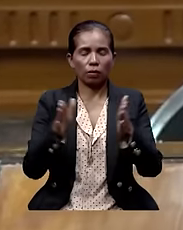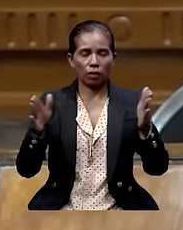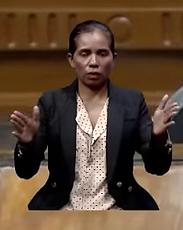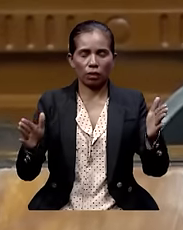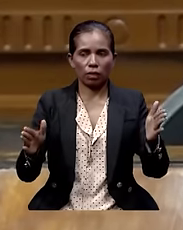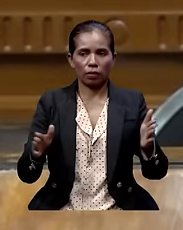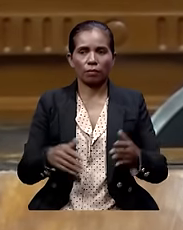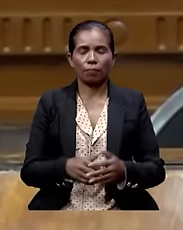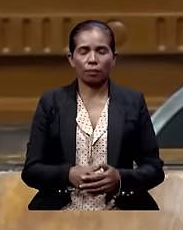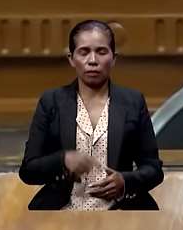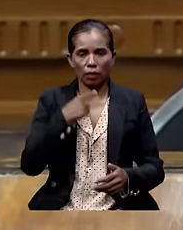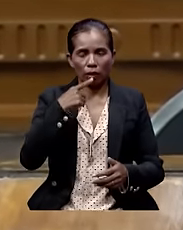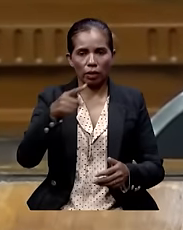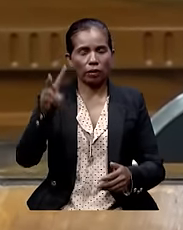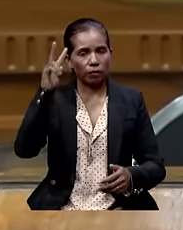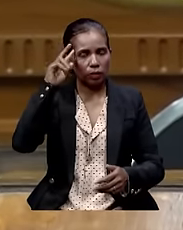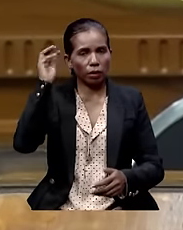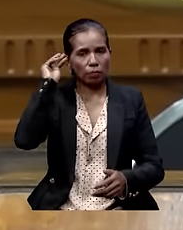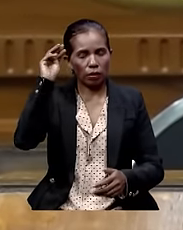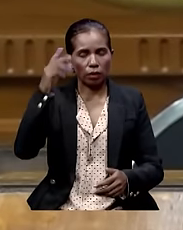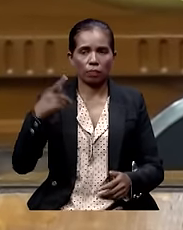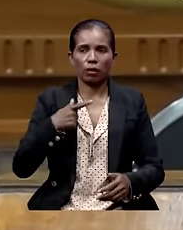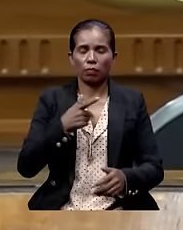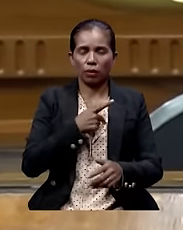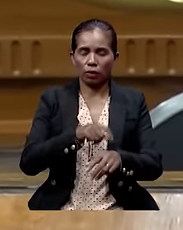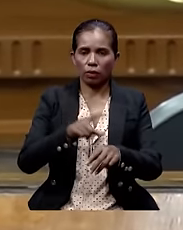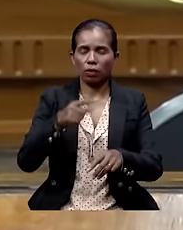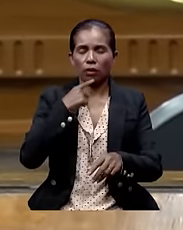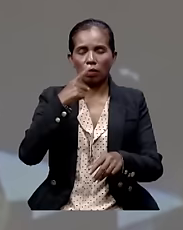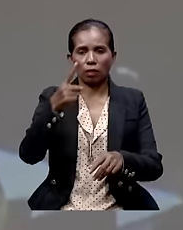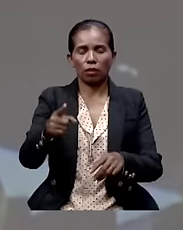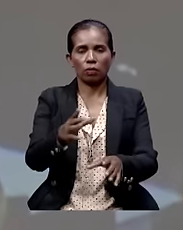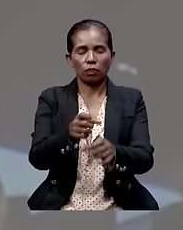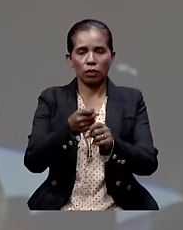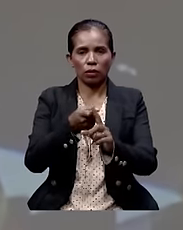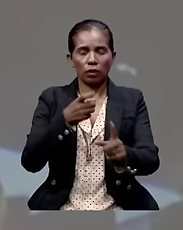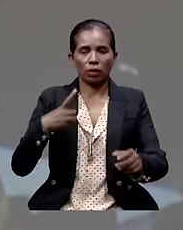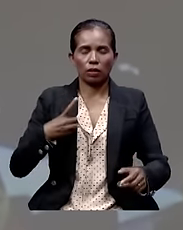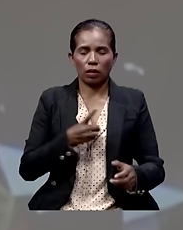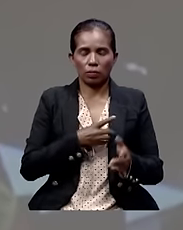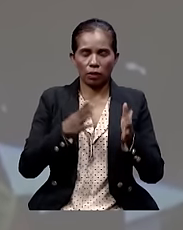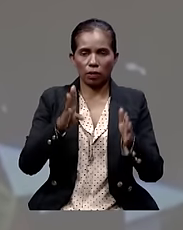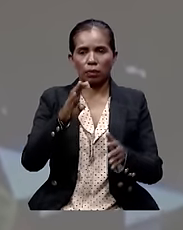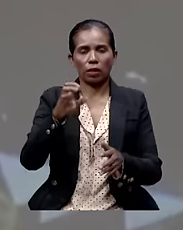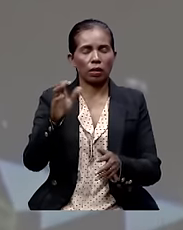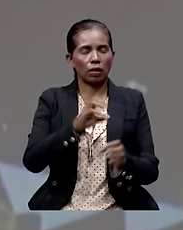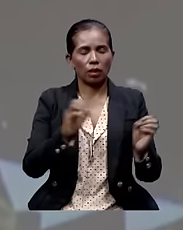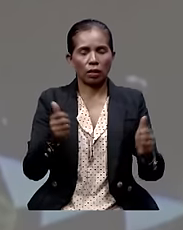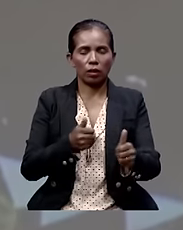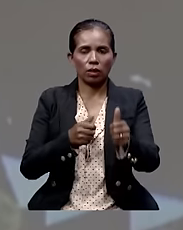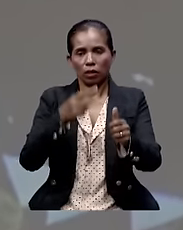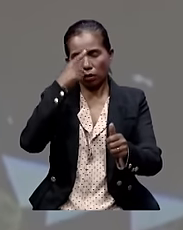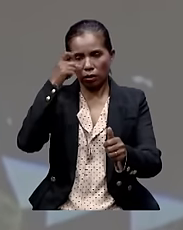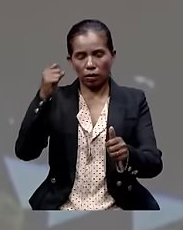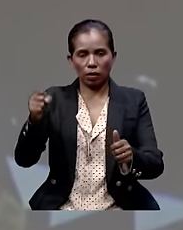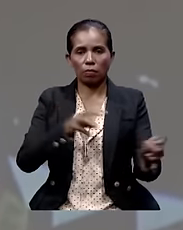grave. A tamba questão né vice-ministro assunto parlamentar Hateten, questão né befuti russi deputado Bianco, lá a base fundamental,